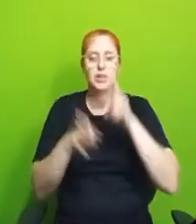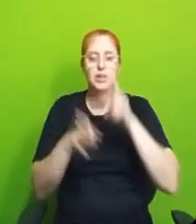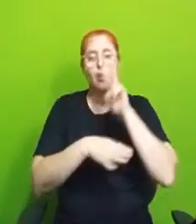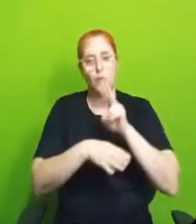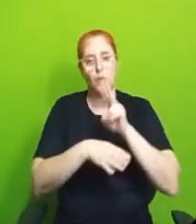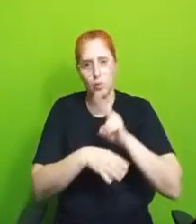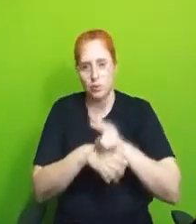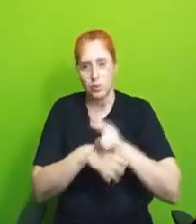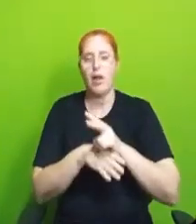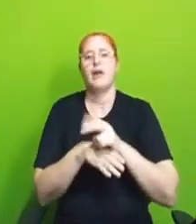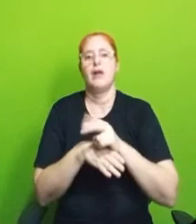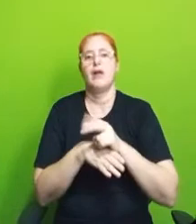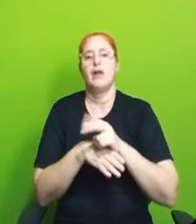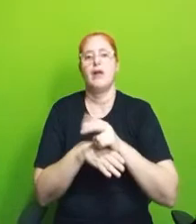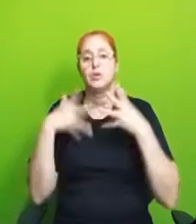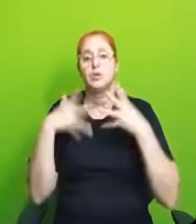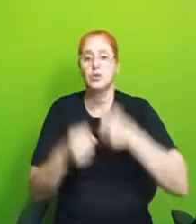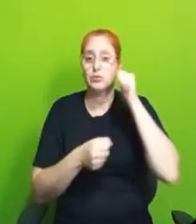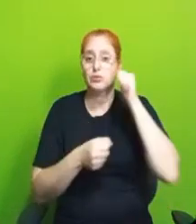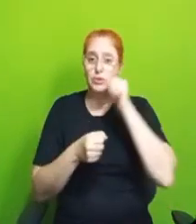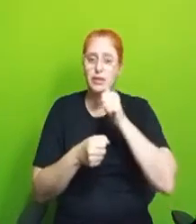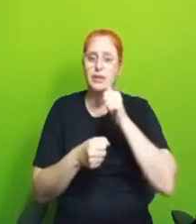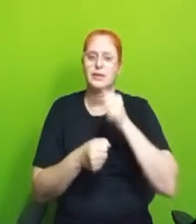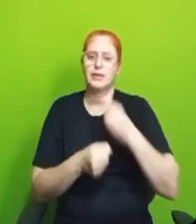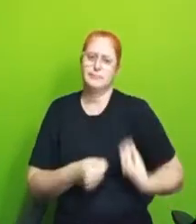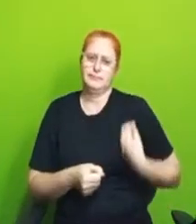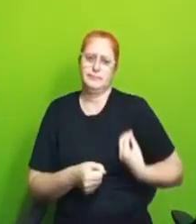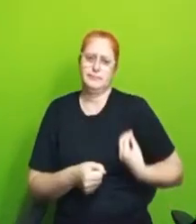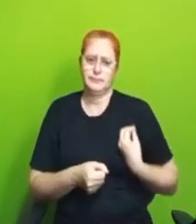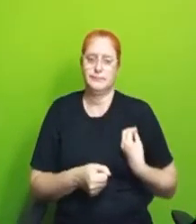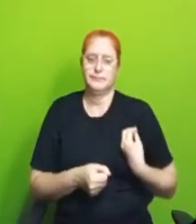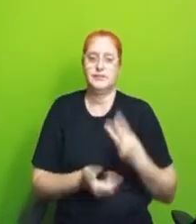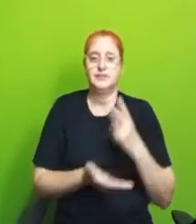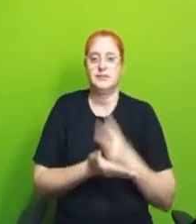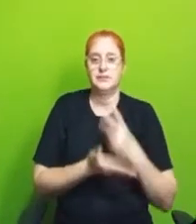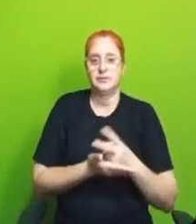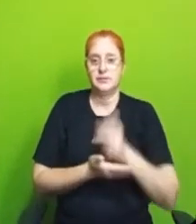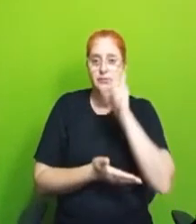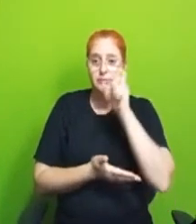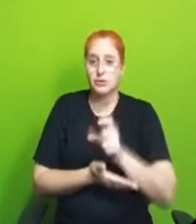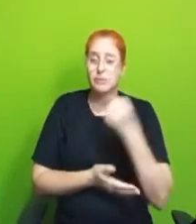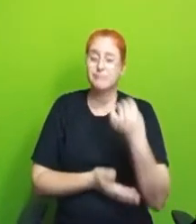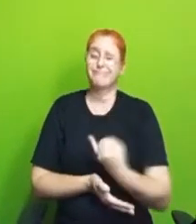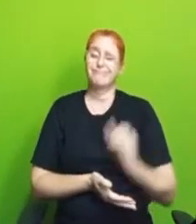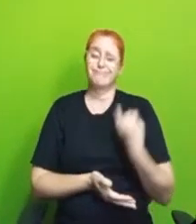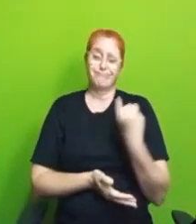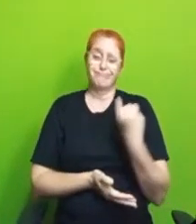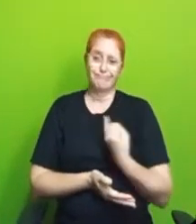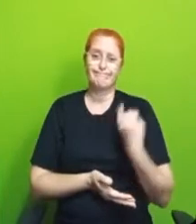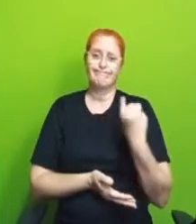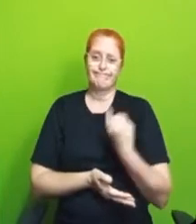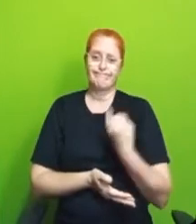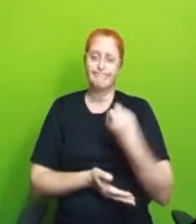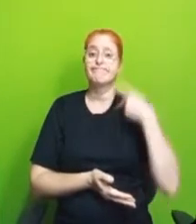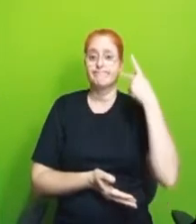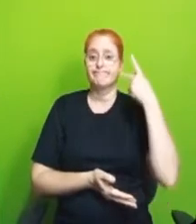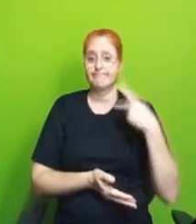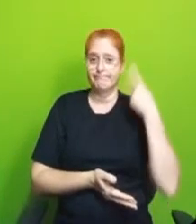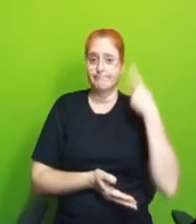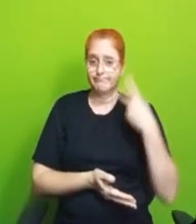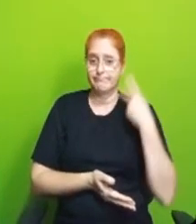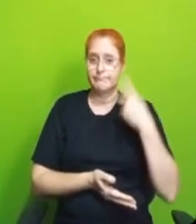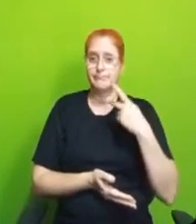São as mulheres aquelas que estão onipresentes e que são o sujeito fundamental que a gente vê no cotidiano dos